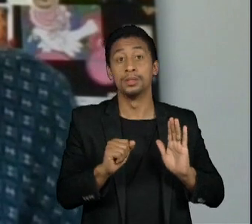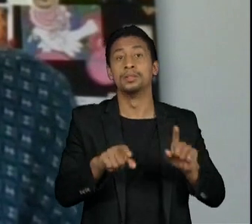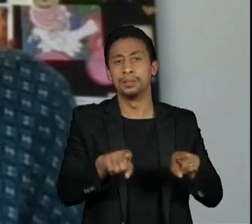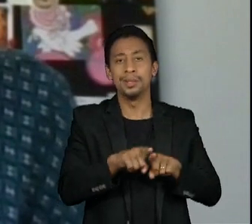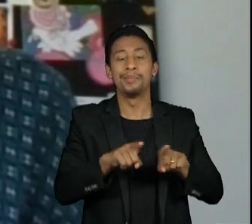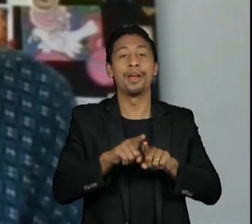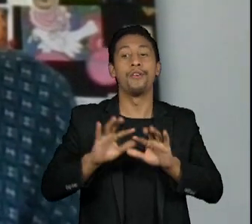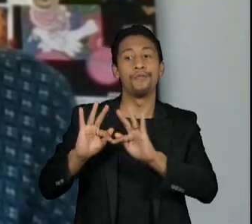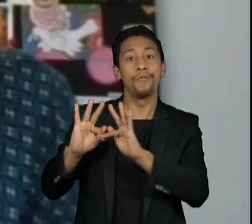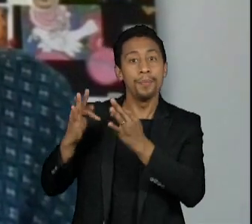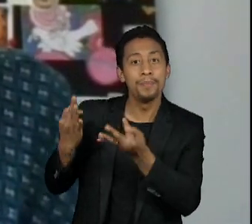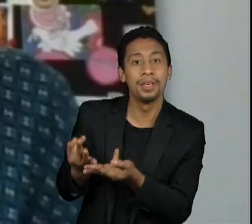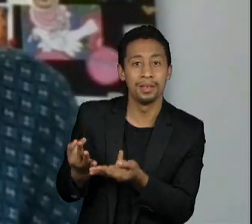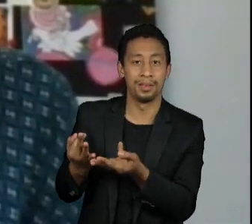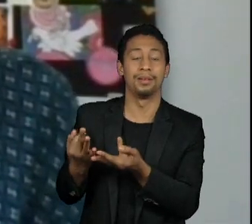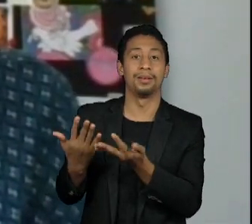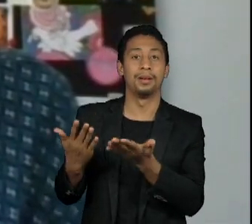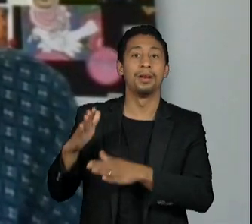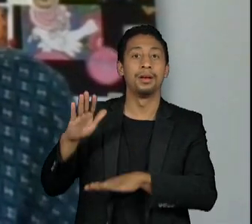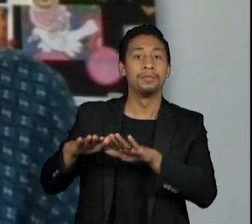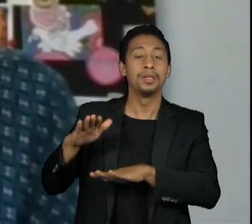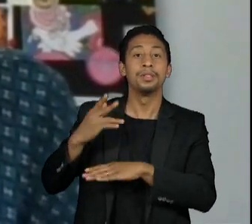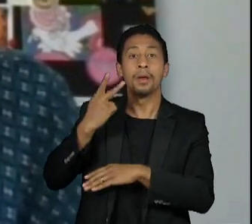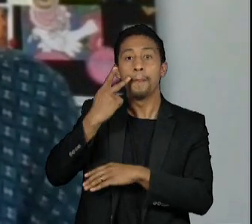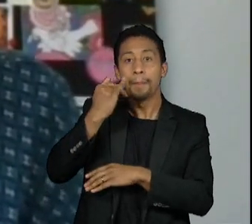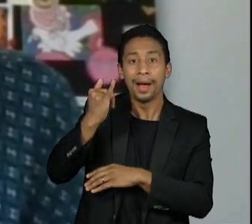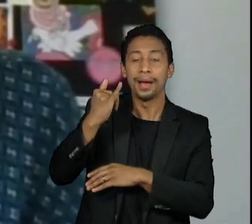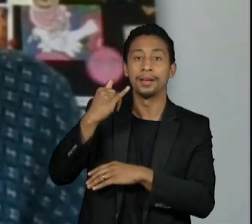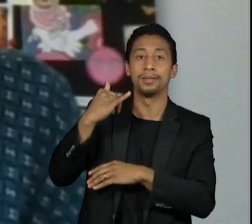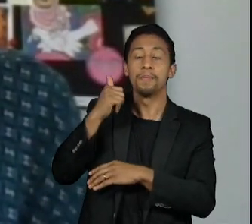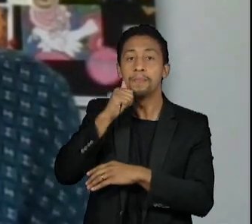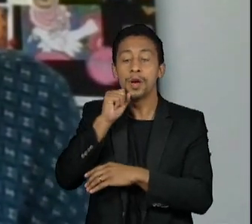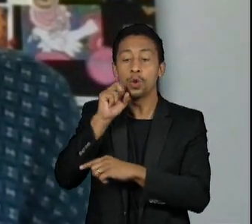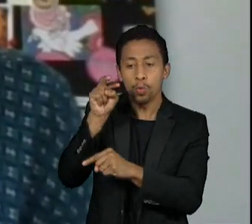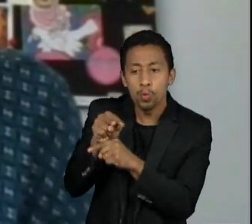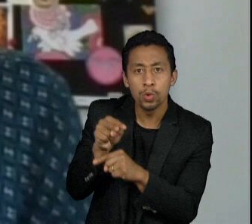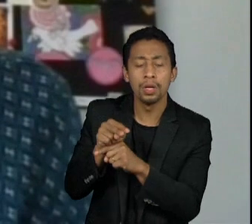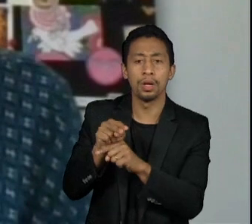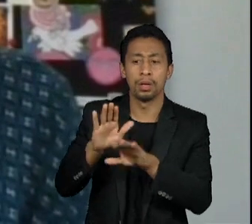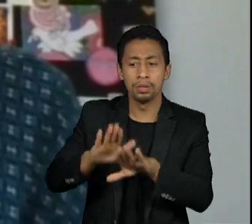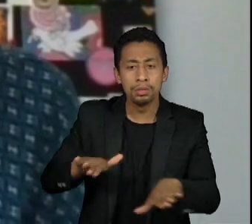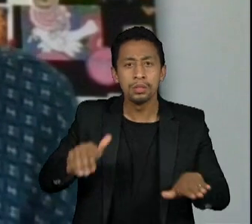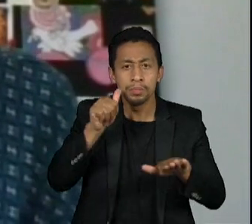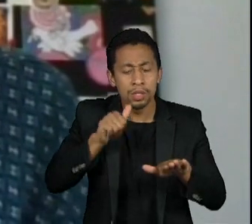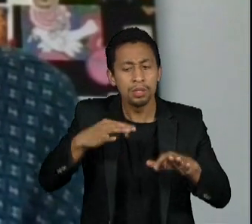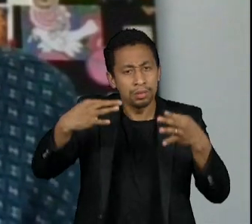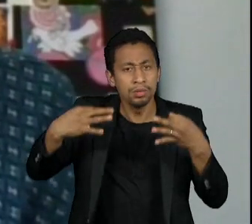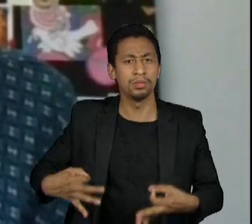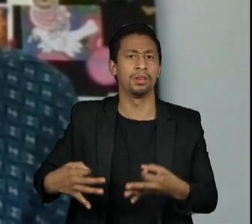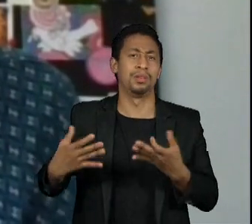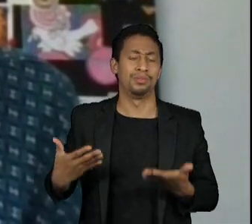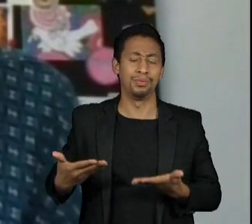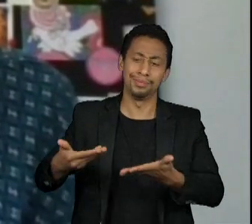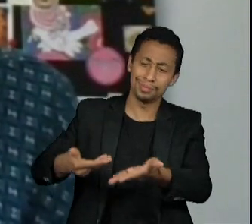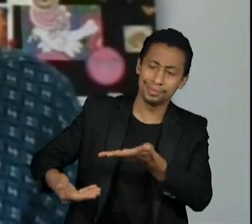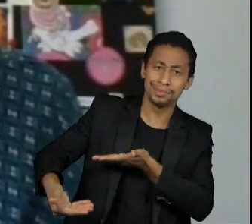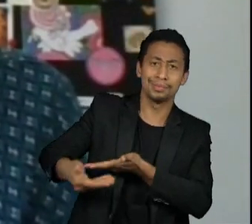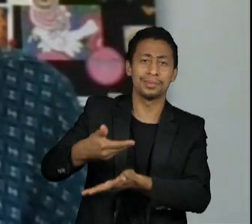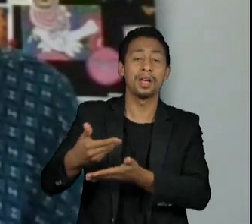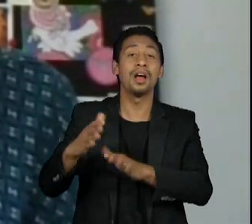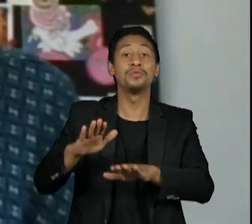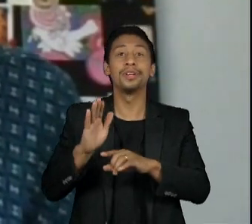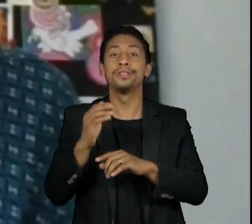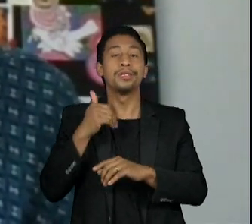né, a responsabilidade dos pais de cuidar dessas meninas, das crianças, essa colaboração junto às mulheres para os cuidados domésticos,